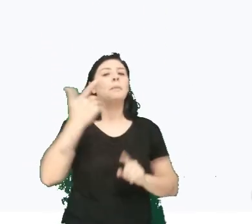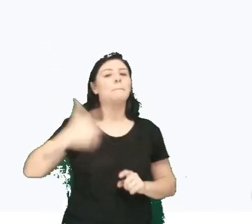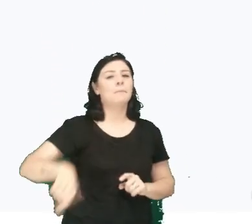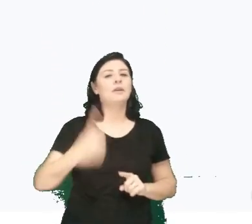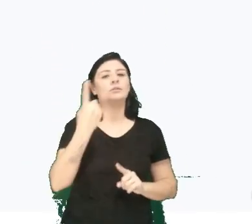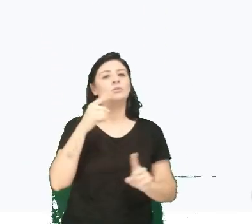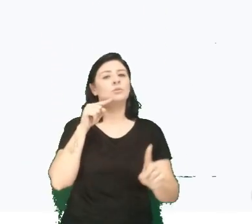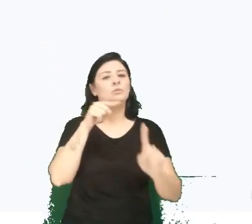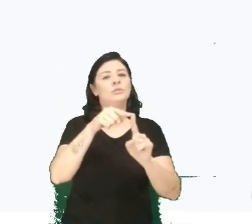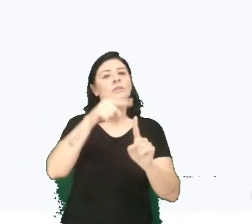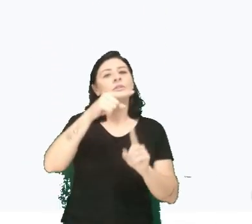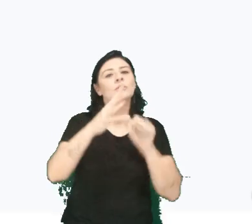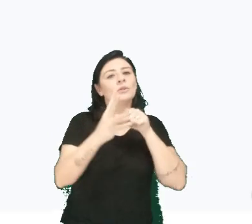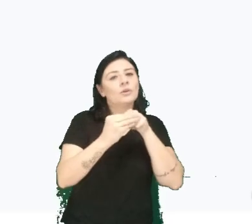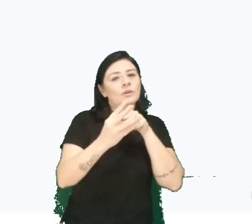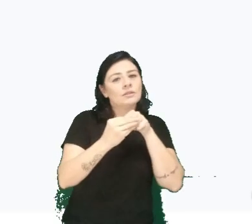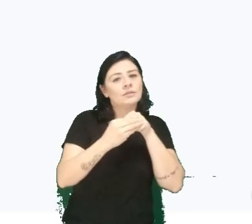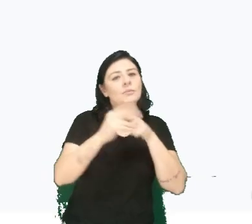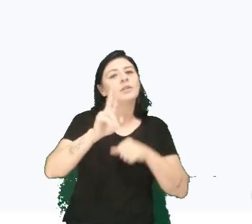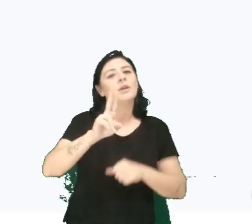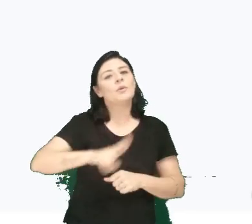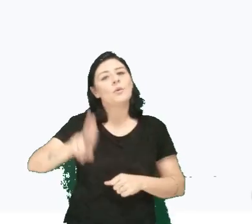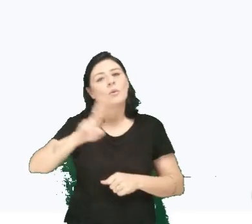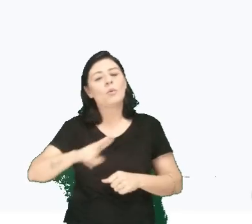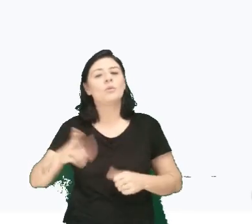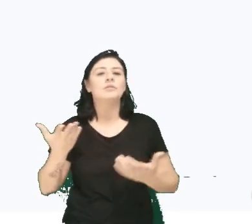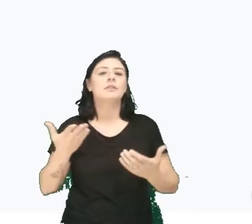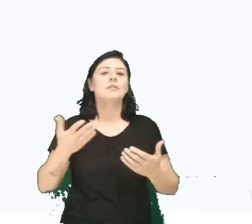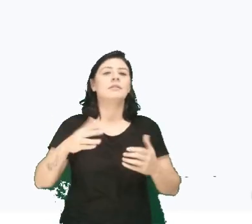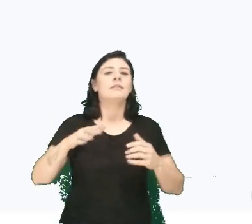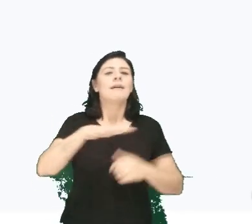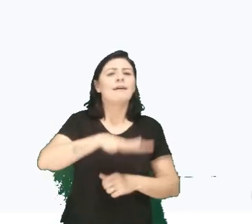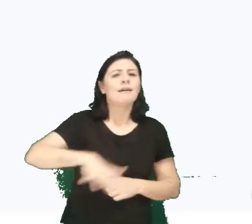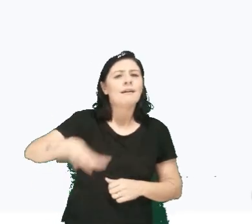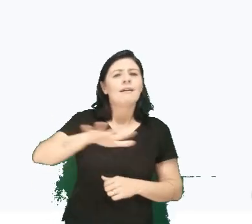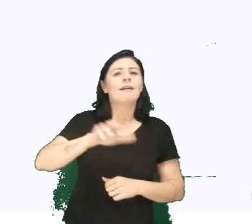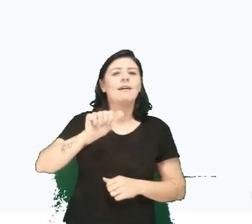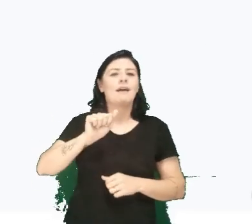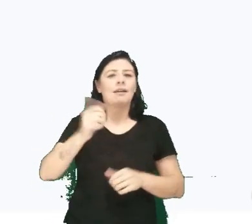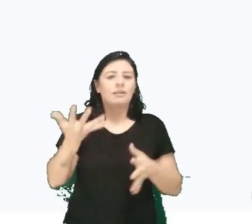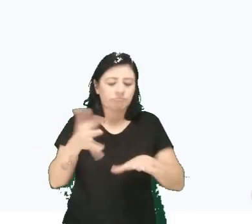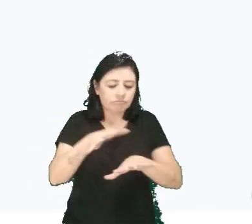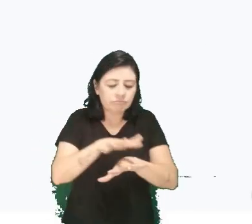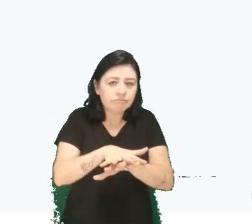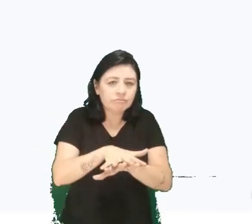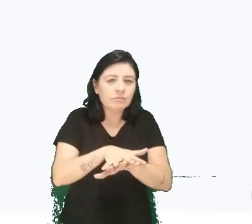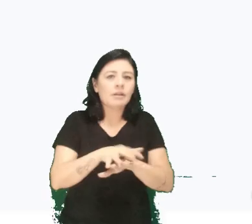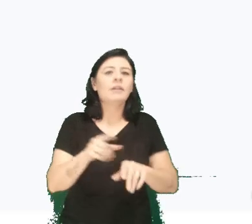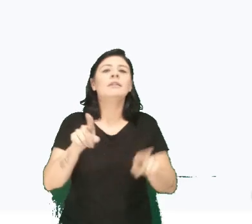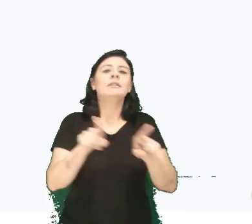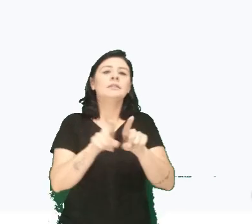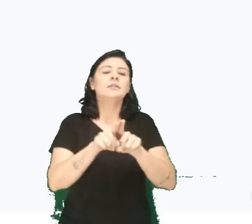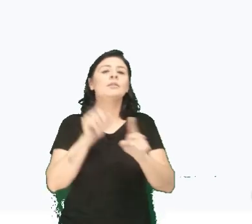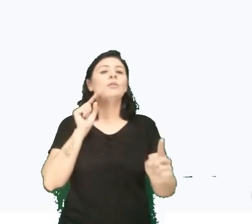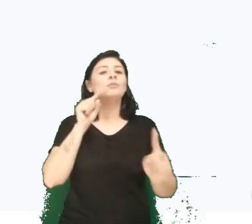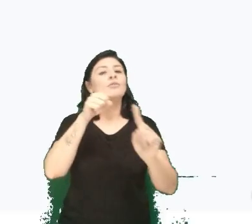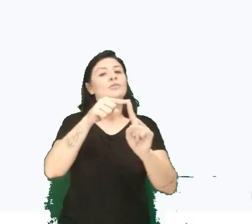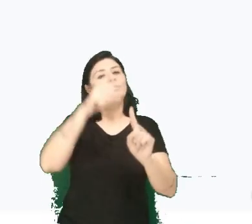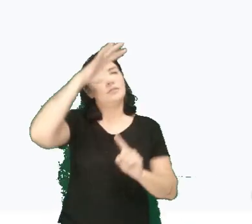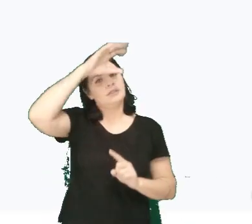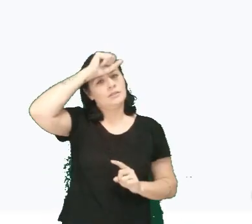conhecimento, congruência de figuras geométricas planas e comparação de áreas por superposição, e mais um objetivo aqui